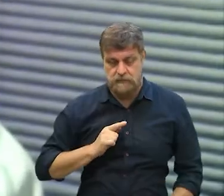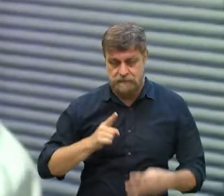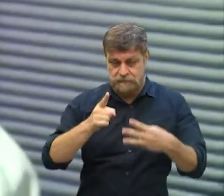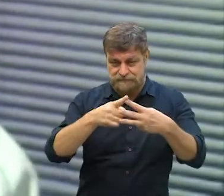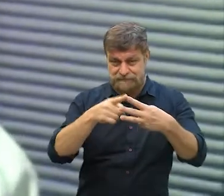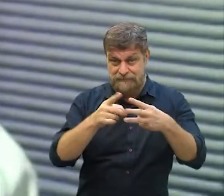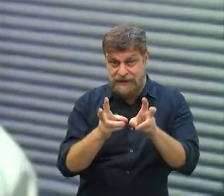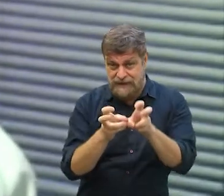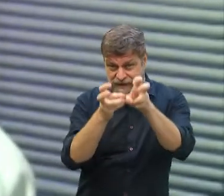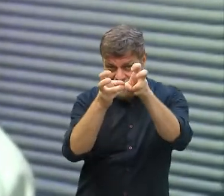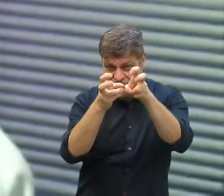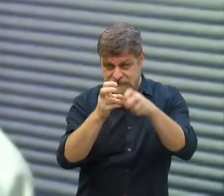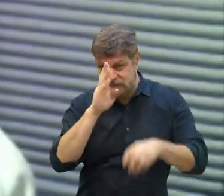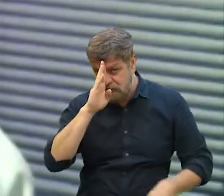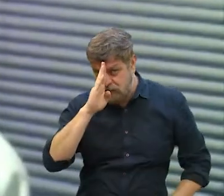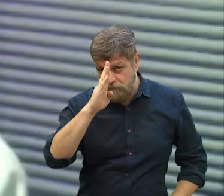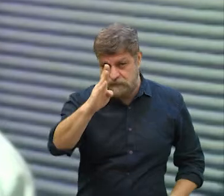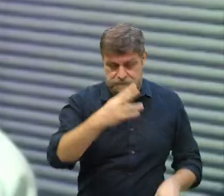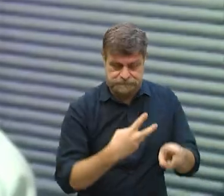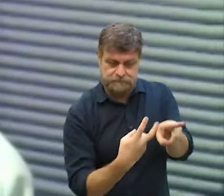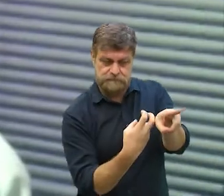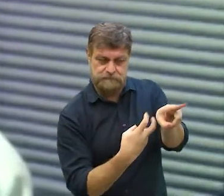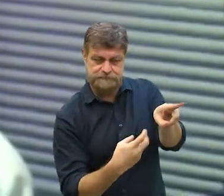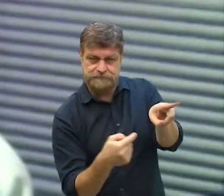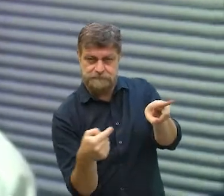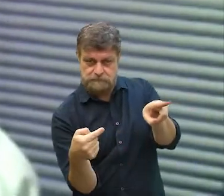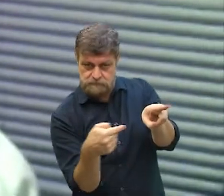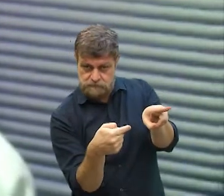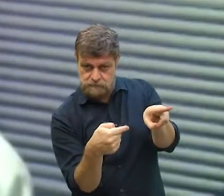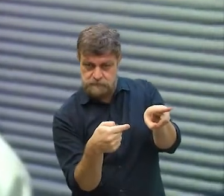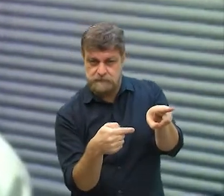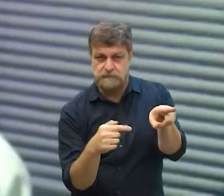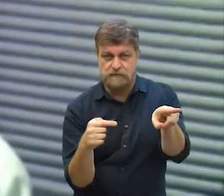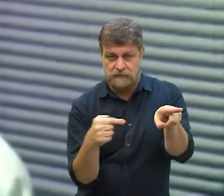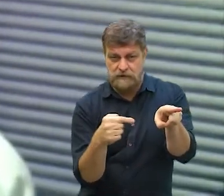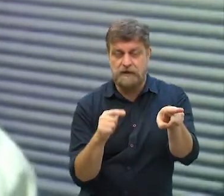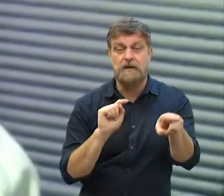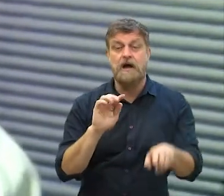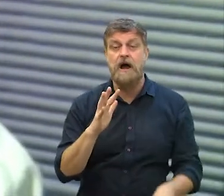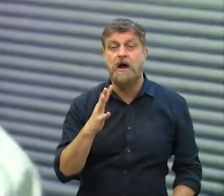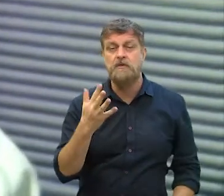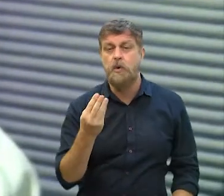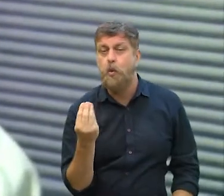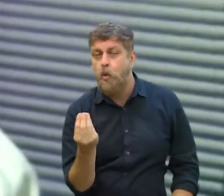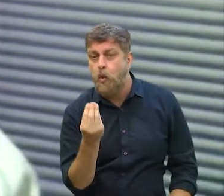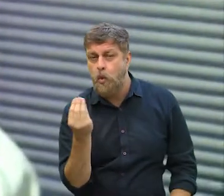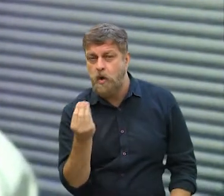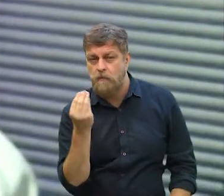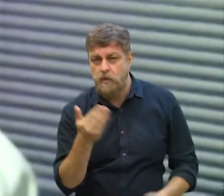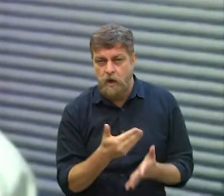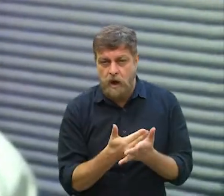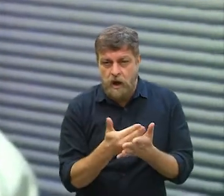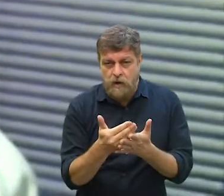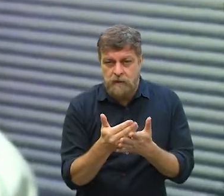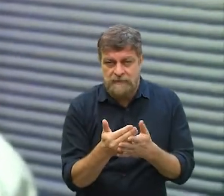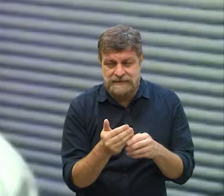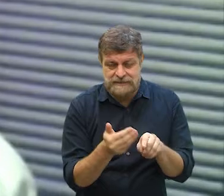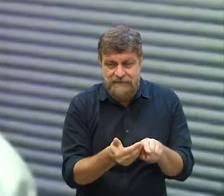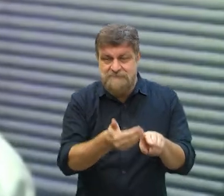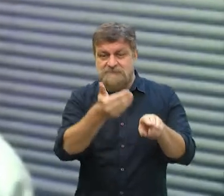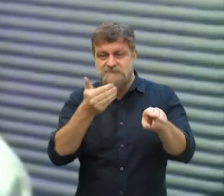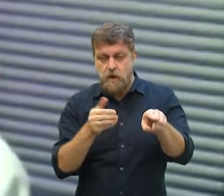Os cânceres que dão na próstata, principalmente o mais comum, que é o adenocarcinoma, ele costuma iniciar na parte